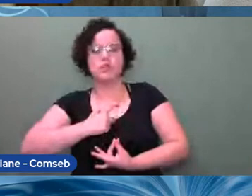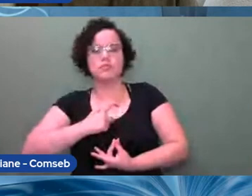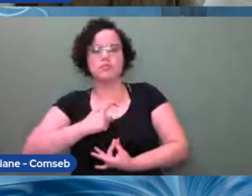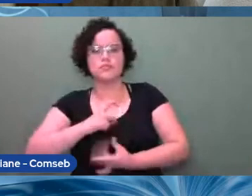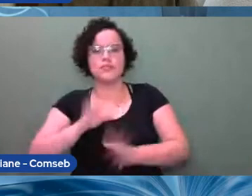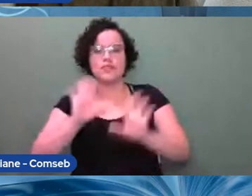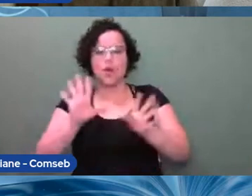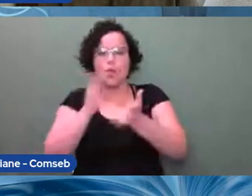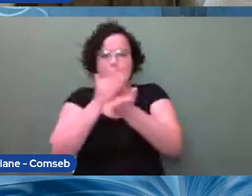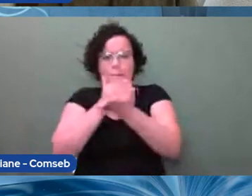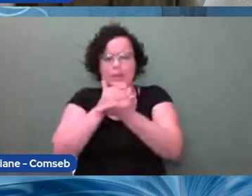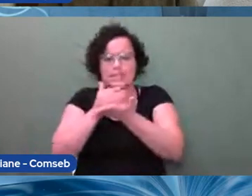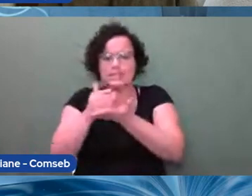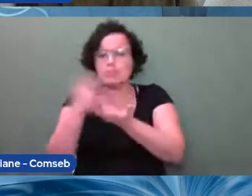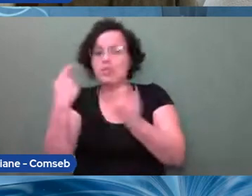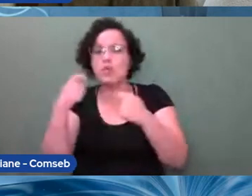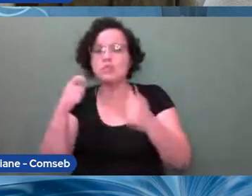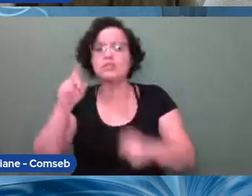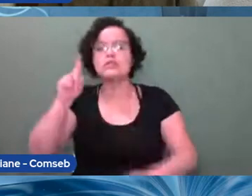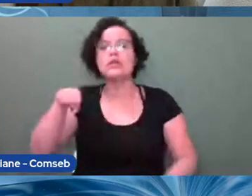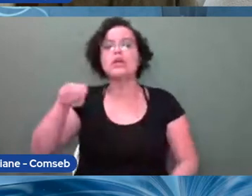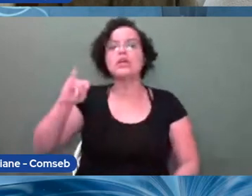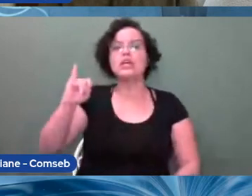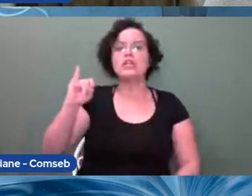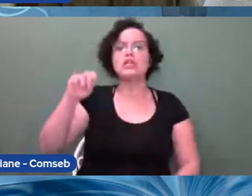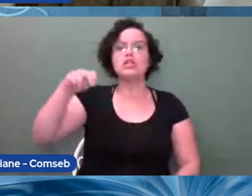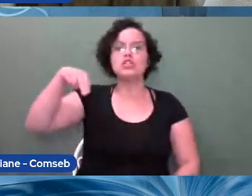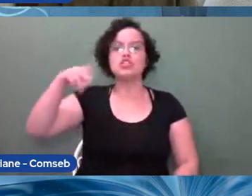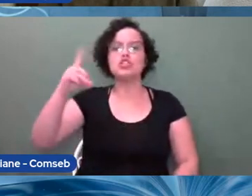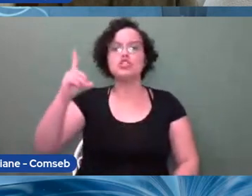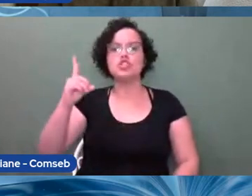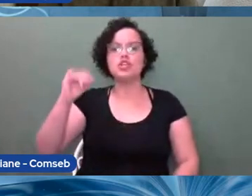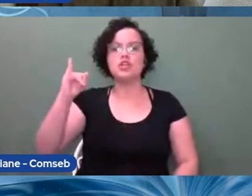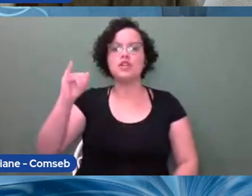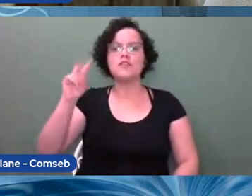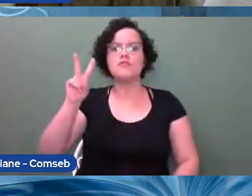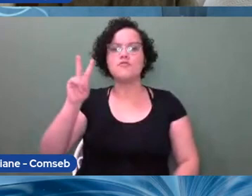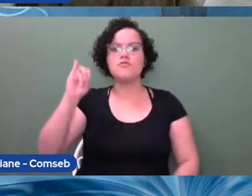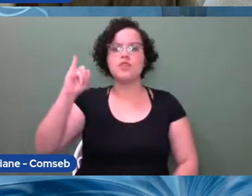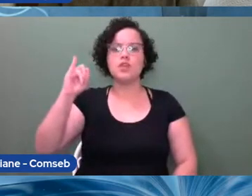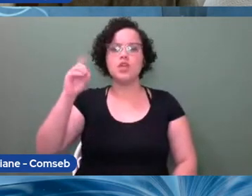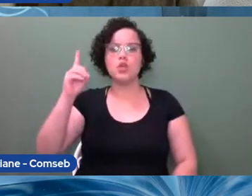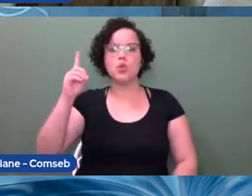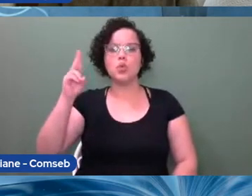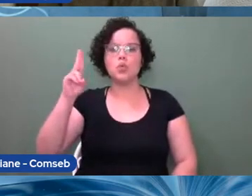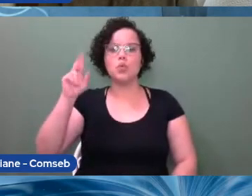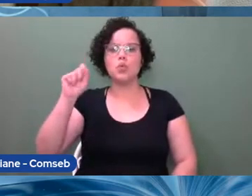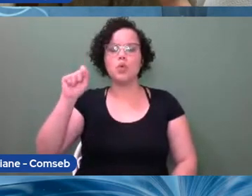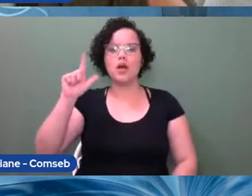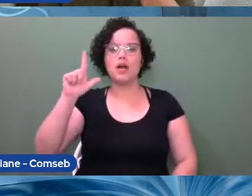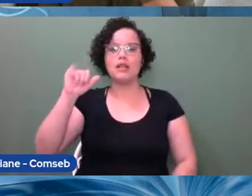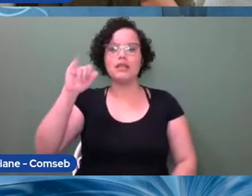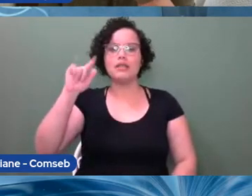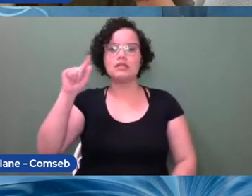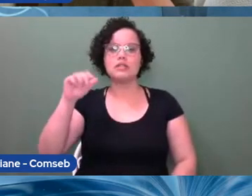coisa individualizada. Você fala princípio energético. Não precisa ser uma coisa,